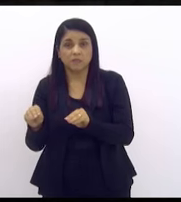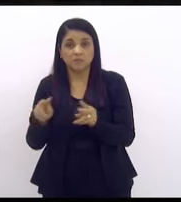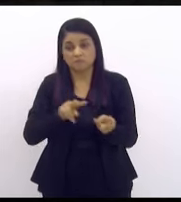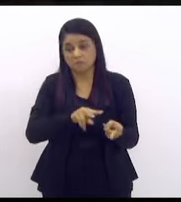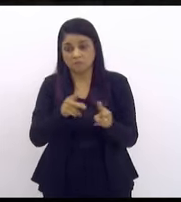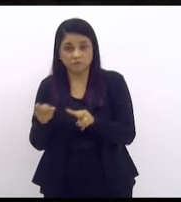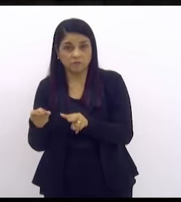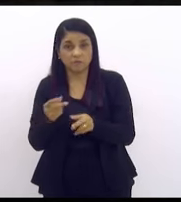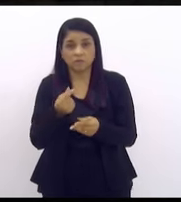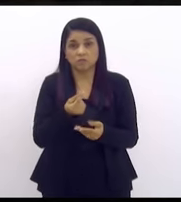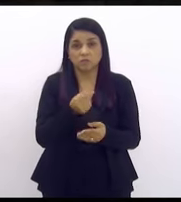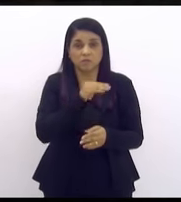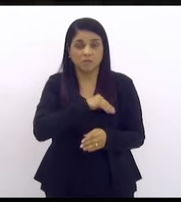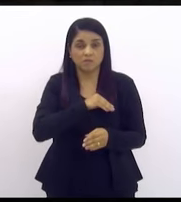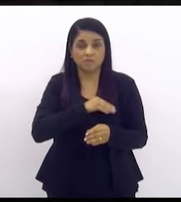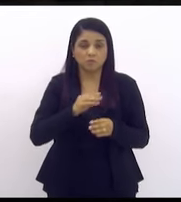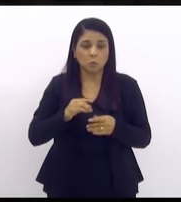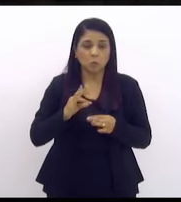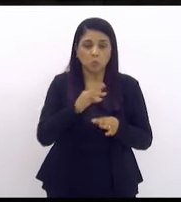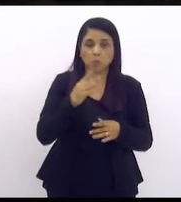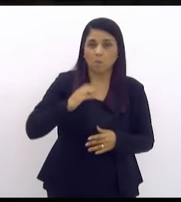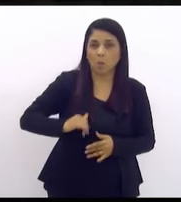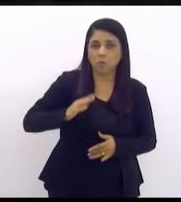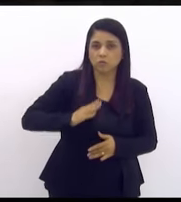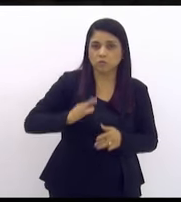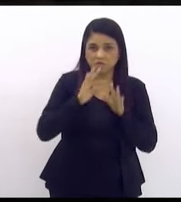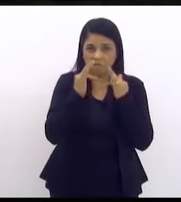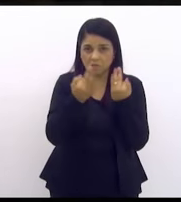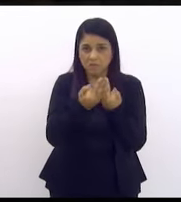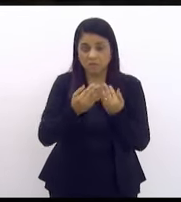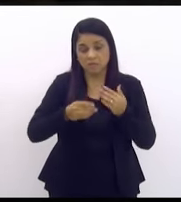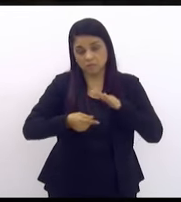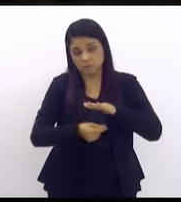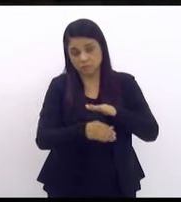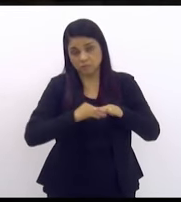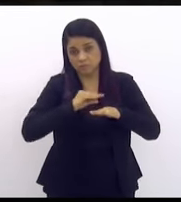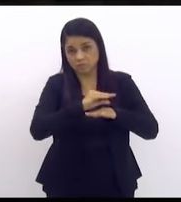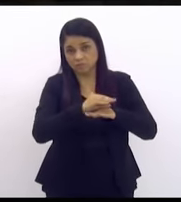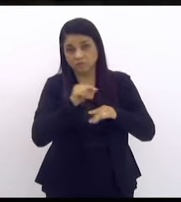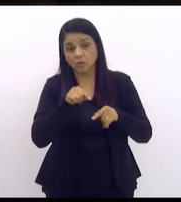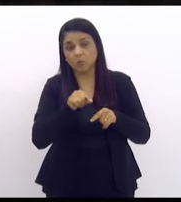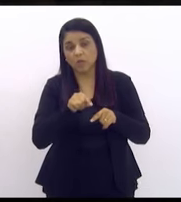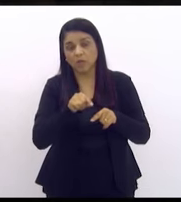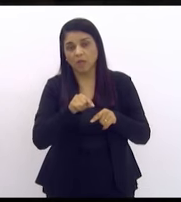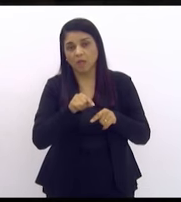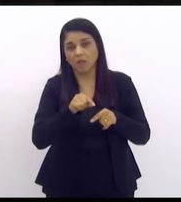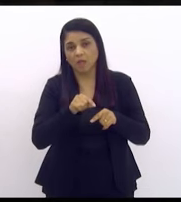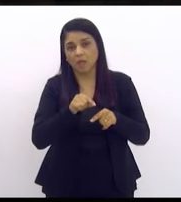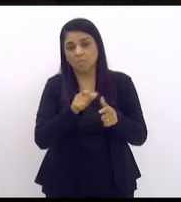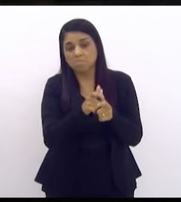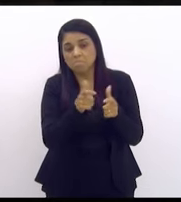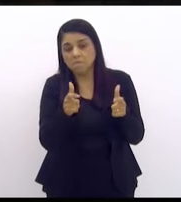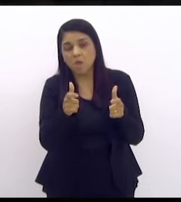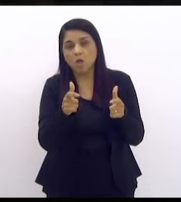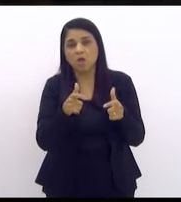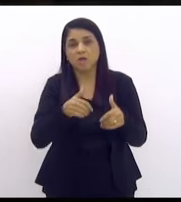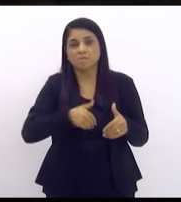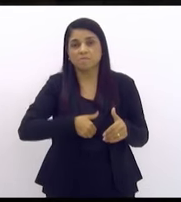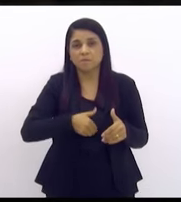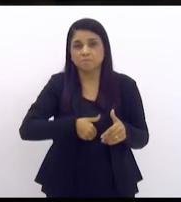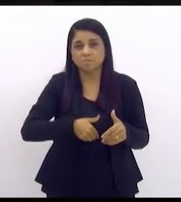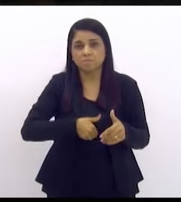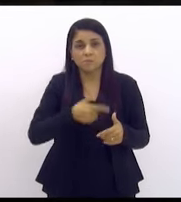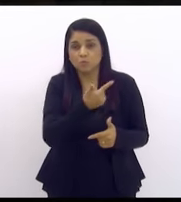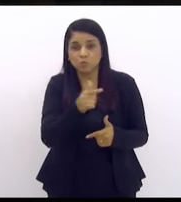vamos jogar todo mundo no Bolsa Família. O Super RJ era justamente uma outra lógica, atender quem estava na grande extrema pobreza, que nem o Bolsa